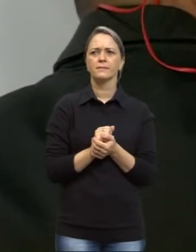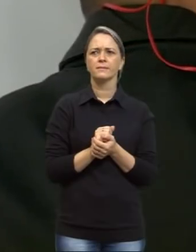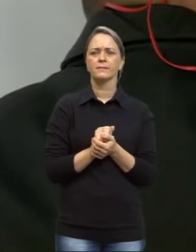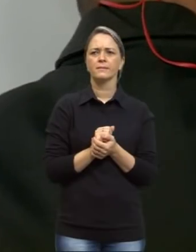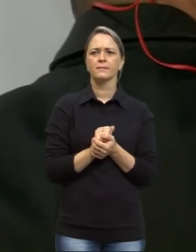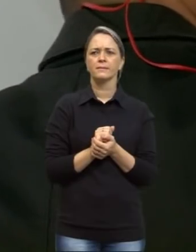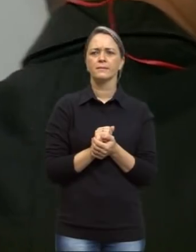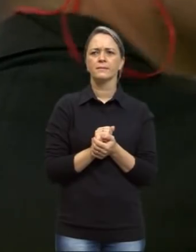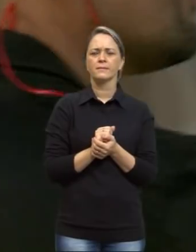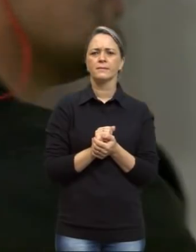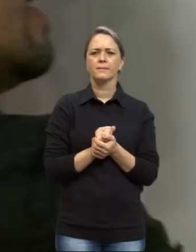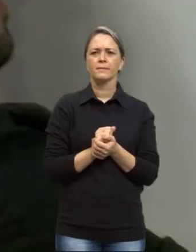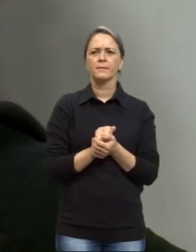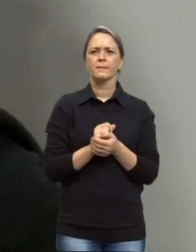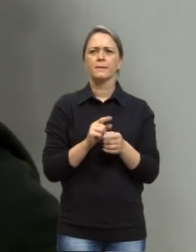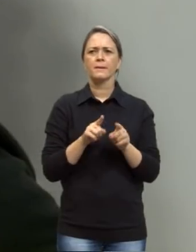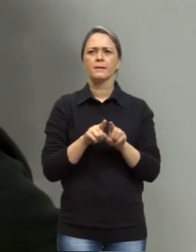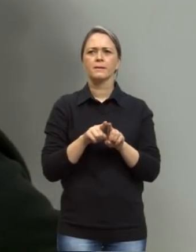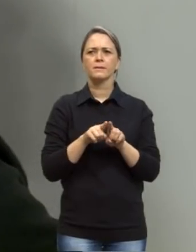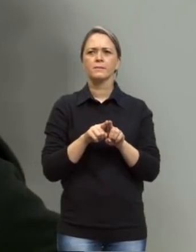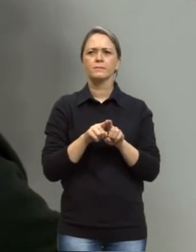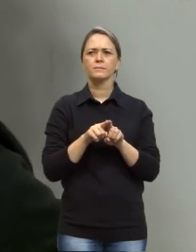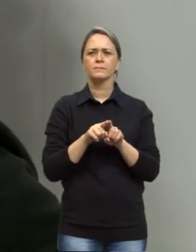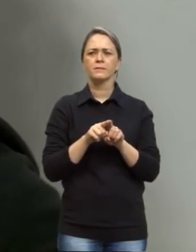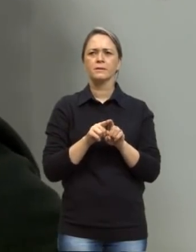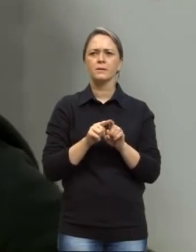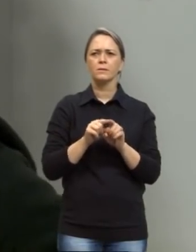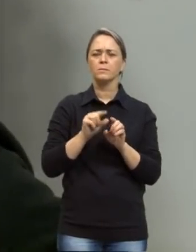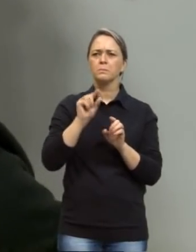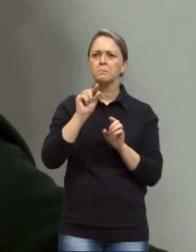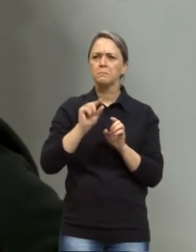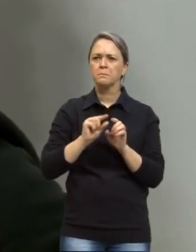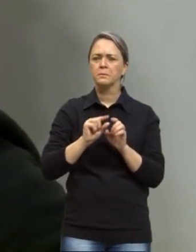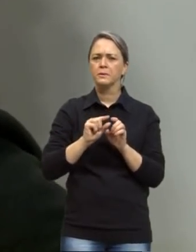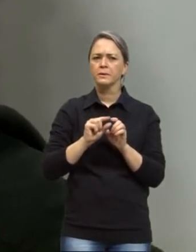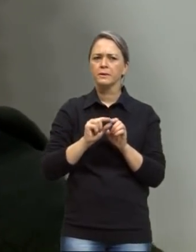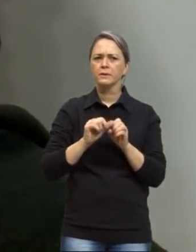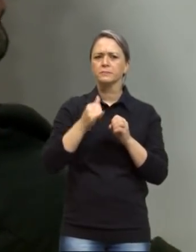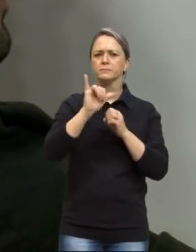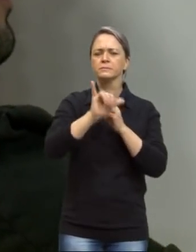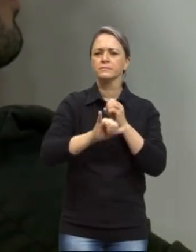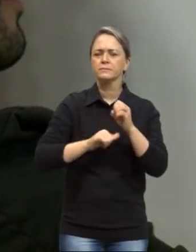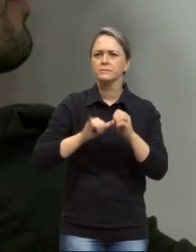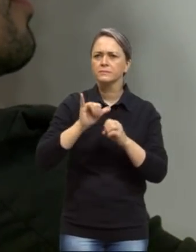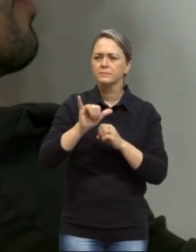ó e além disso ele também tem uma baixa eletronegatividade